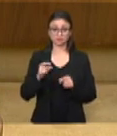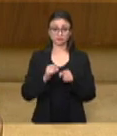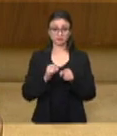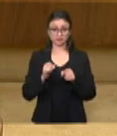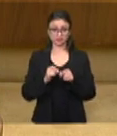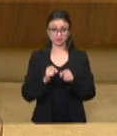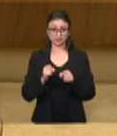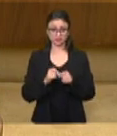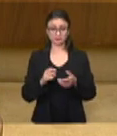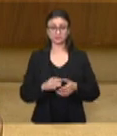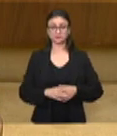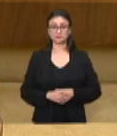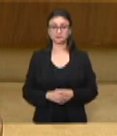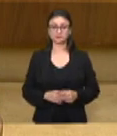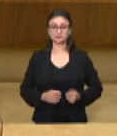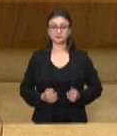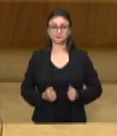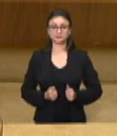vou apregoar.